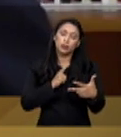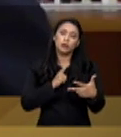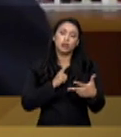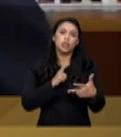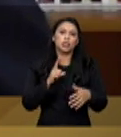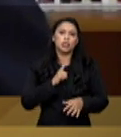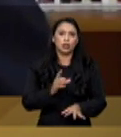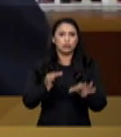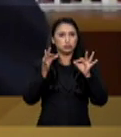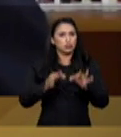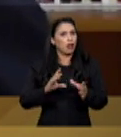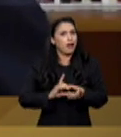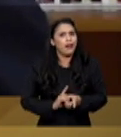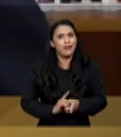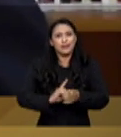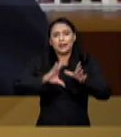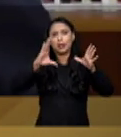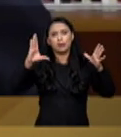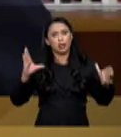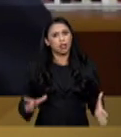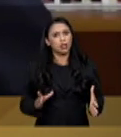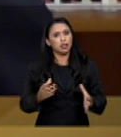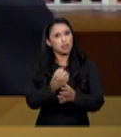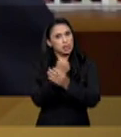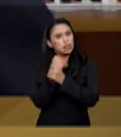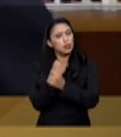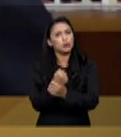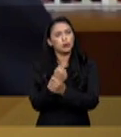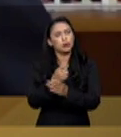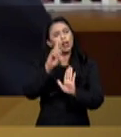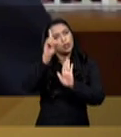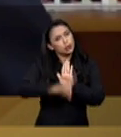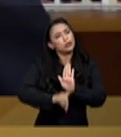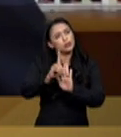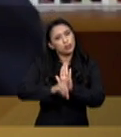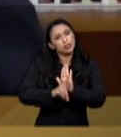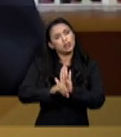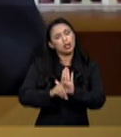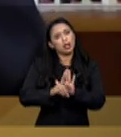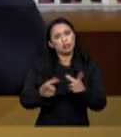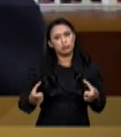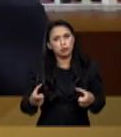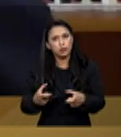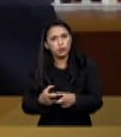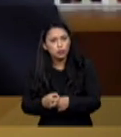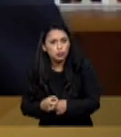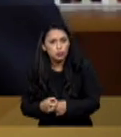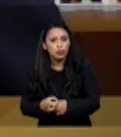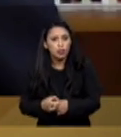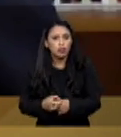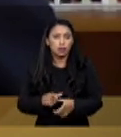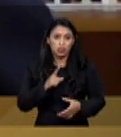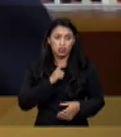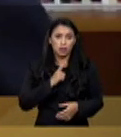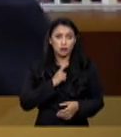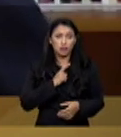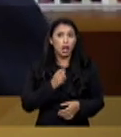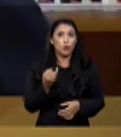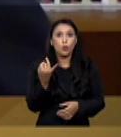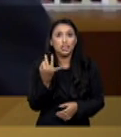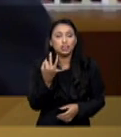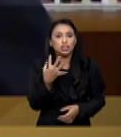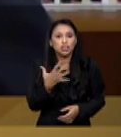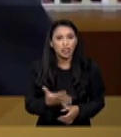trata-se de uma garantia democrática que assegura os direitos das minorias. Tanto que o quórum para